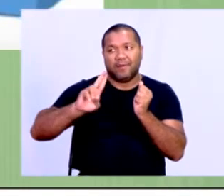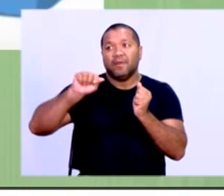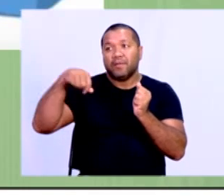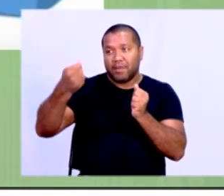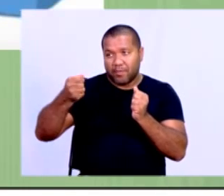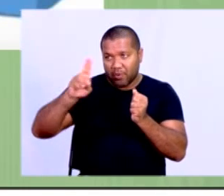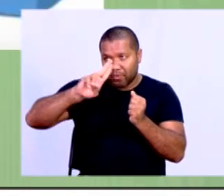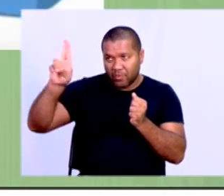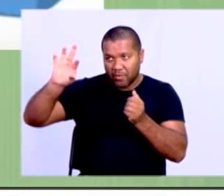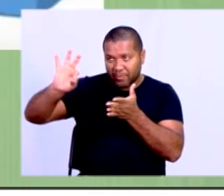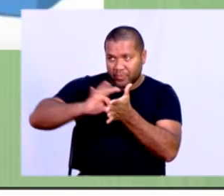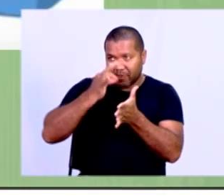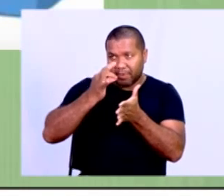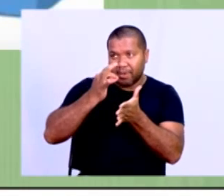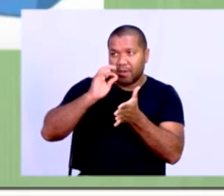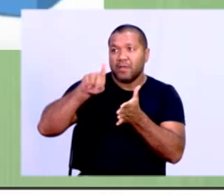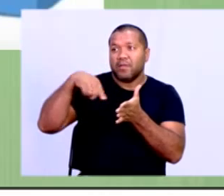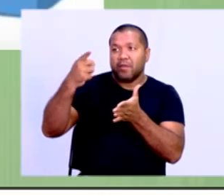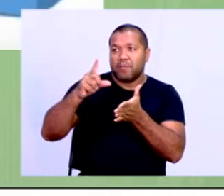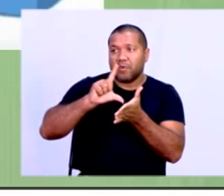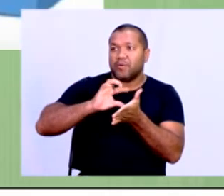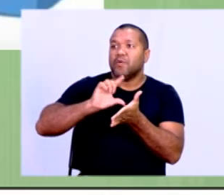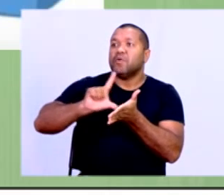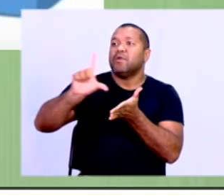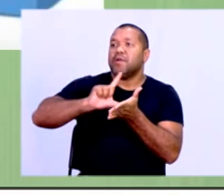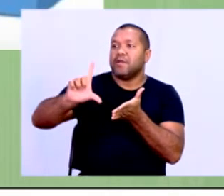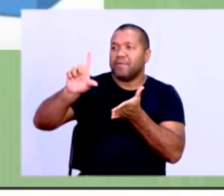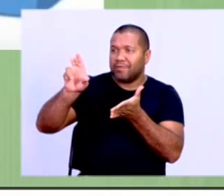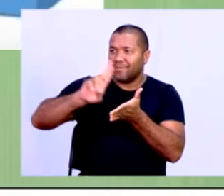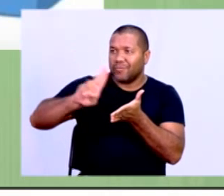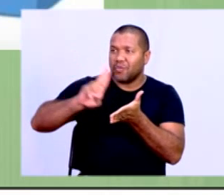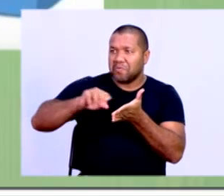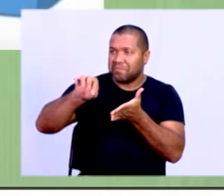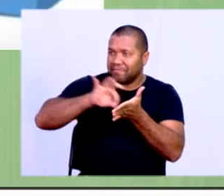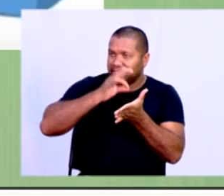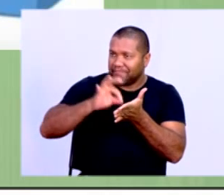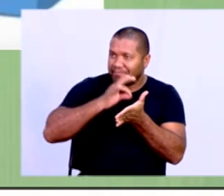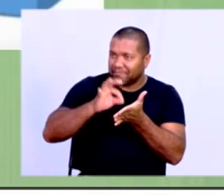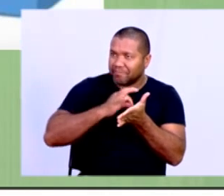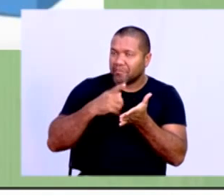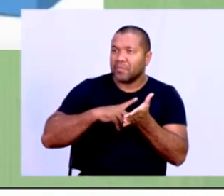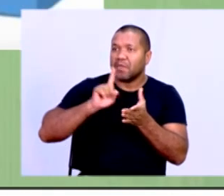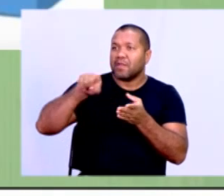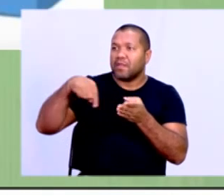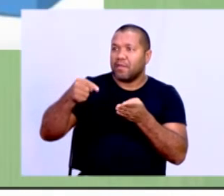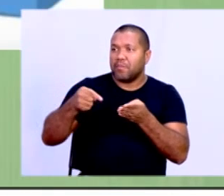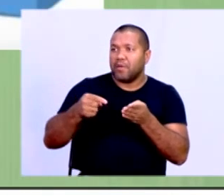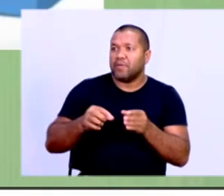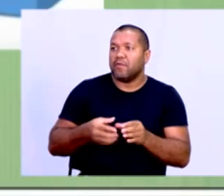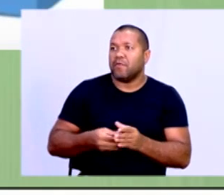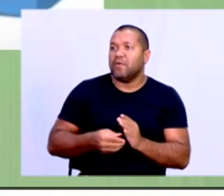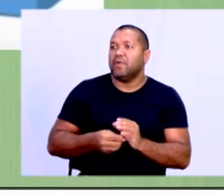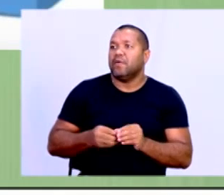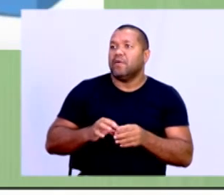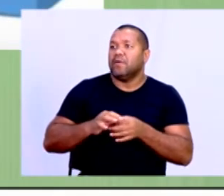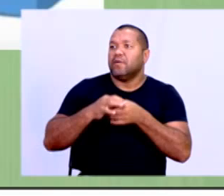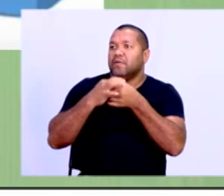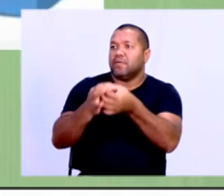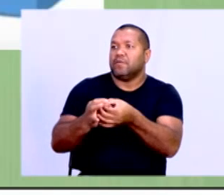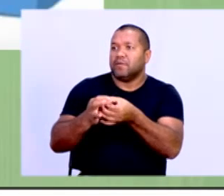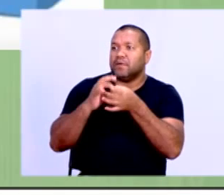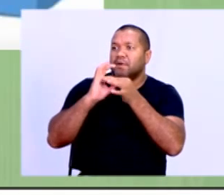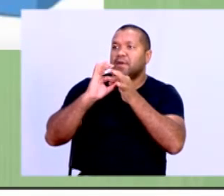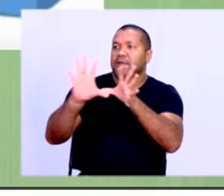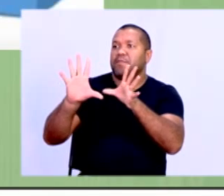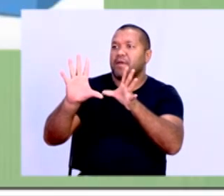cliente. Depois, a gente faz o cadastro dos livros. Depois, a gente vai para a disponibilidade dos livros. Então, ele vai criar